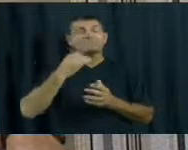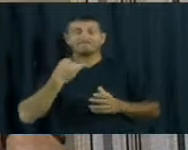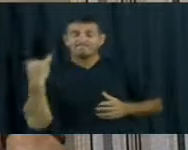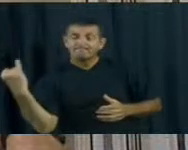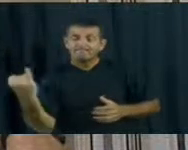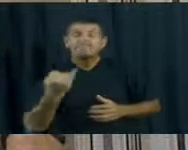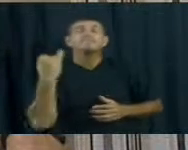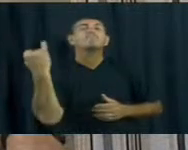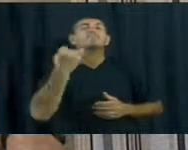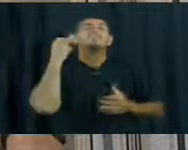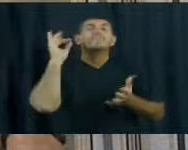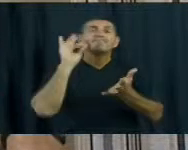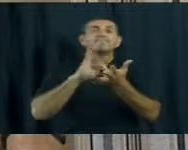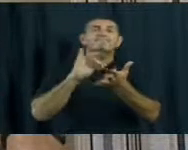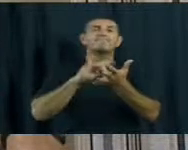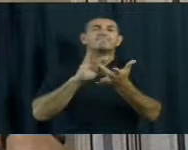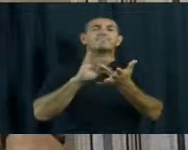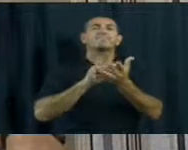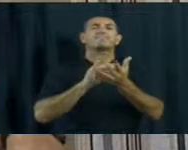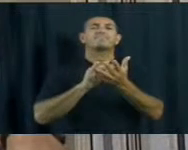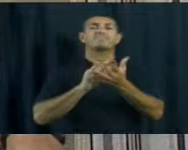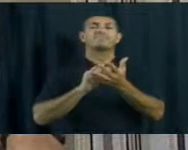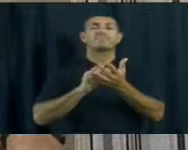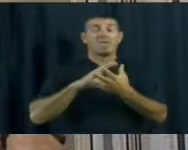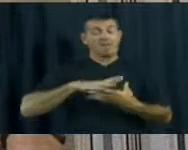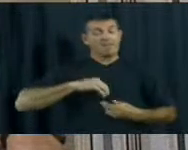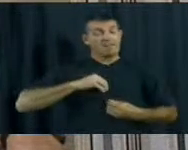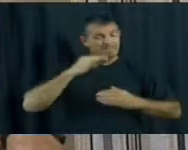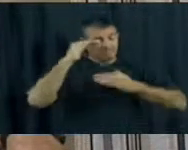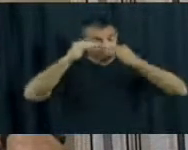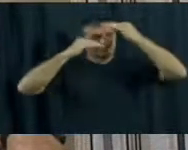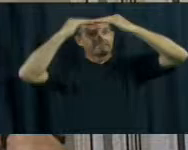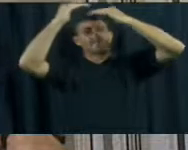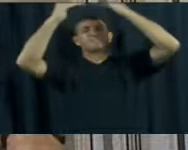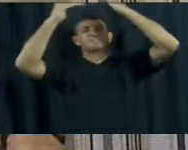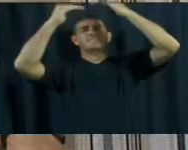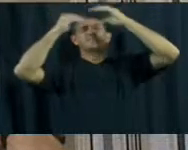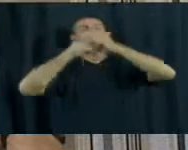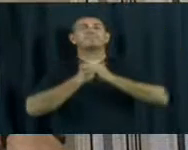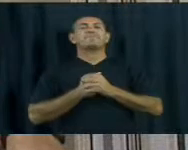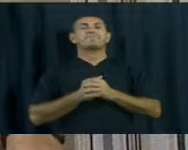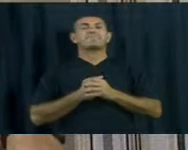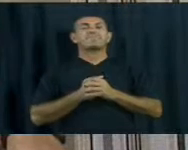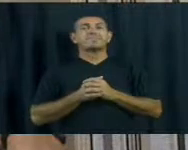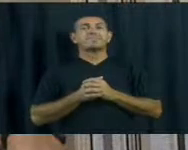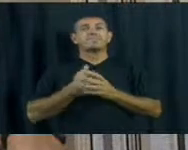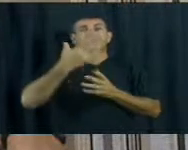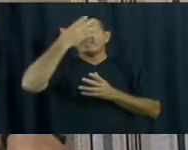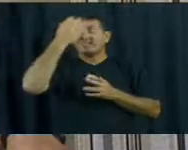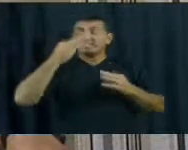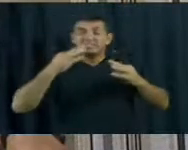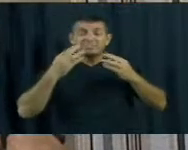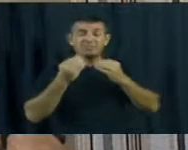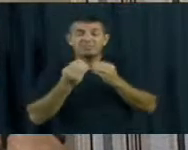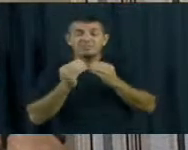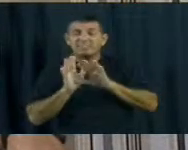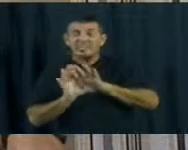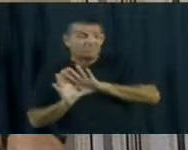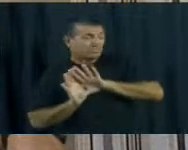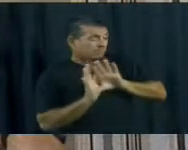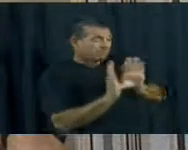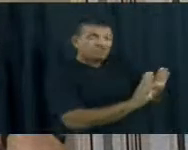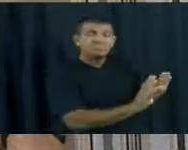São pessoas de espírito elevado, que muitas das vezes deixam os seus afazeres, saem dos seus